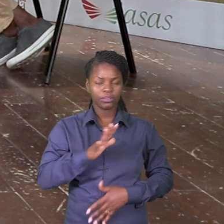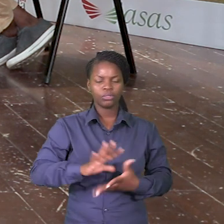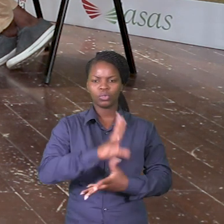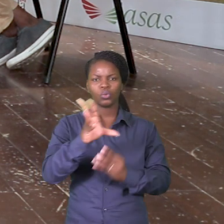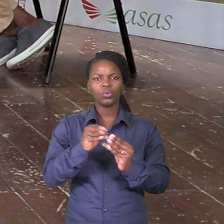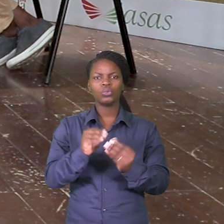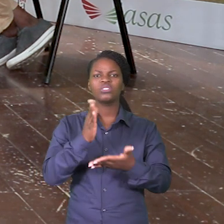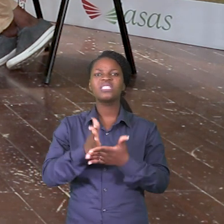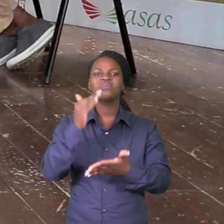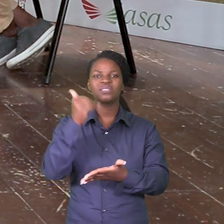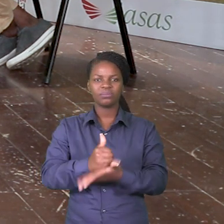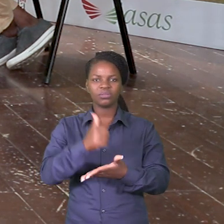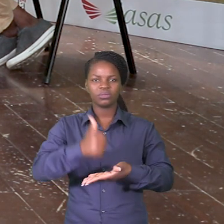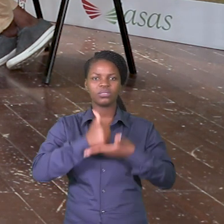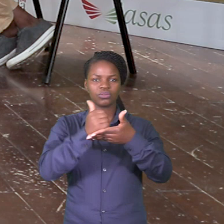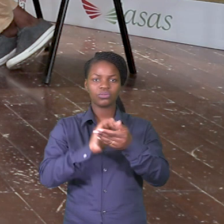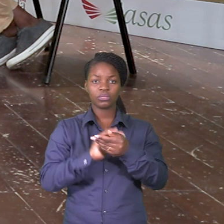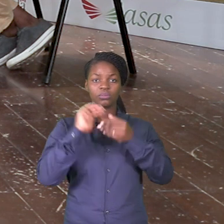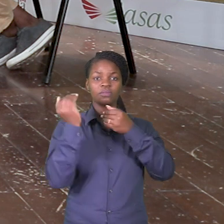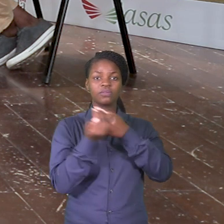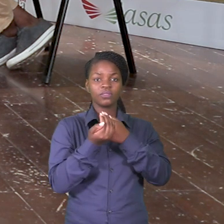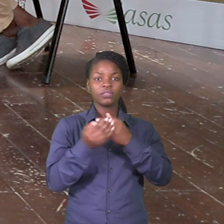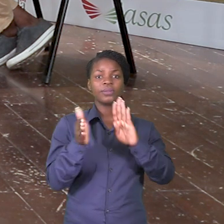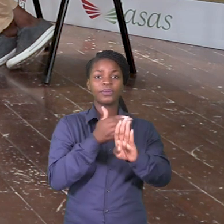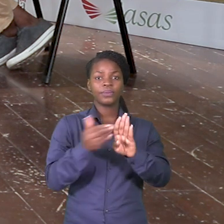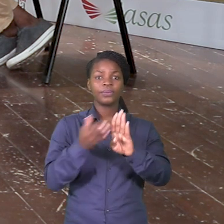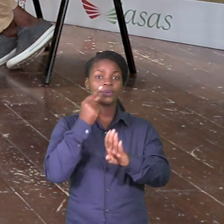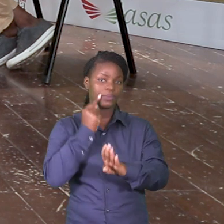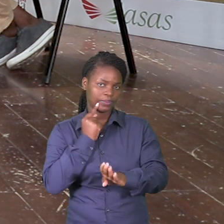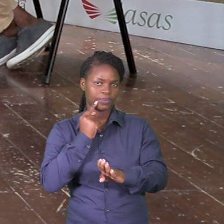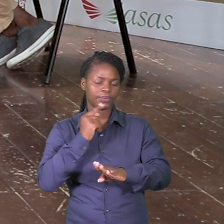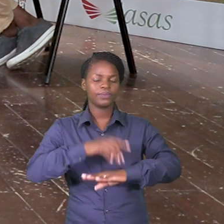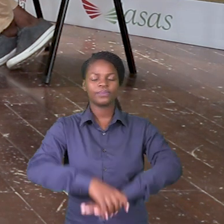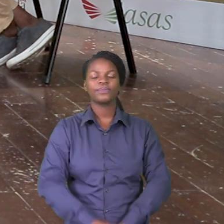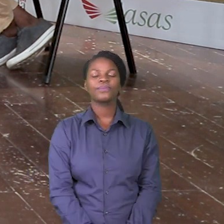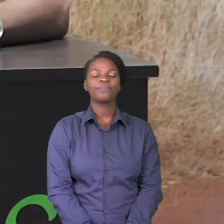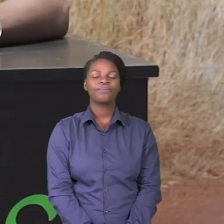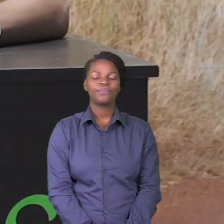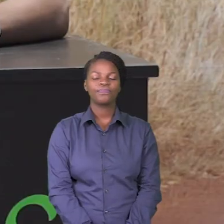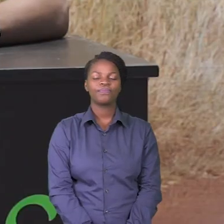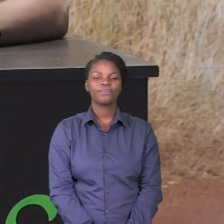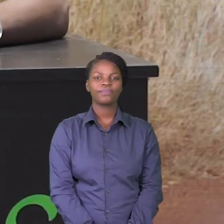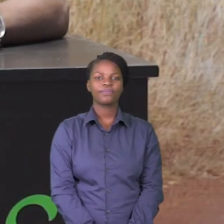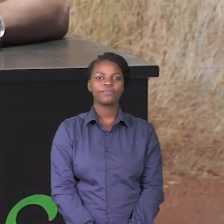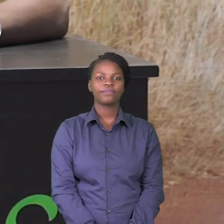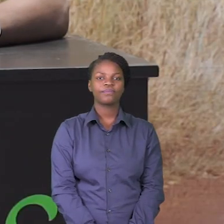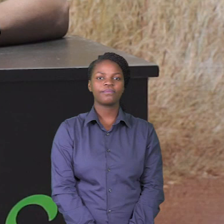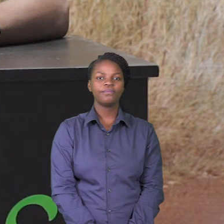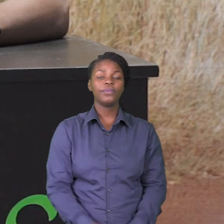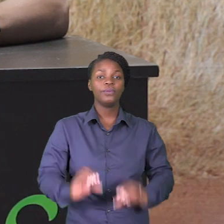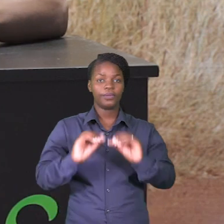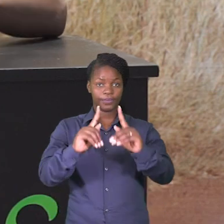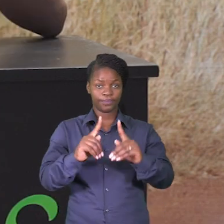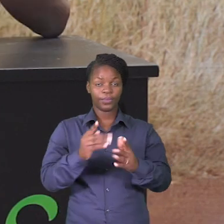todos os setores contidos no mecanismo para prevenir responder ess esses casos de assédio de princípio